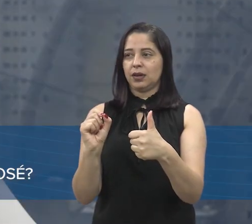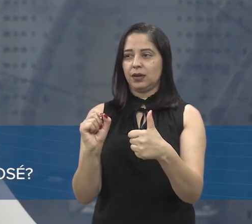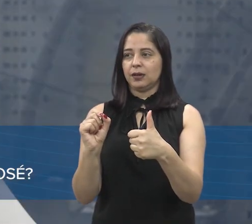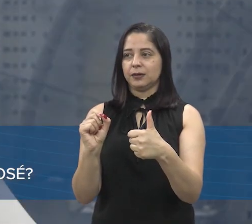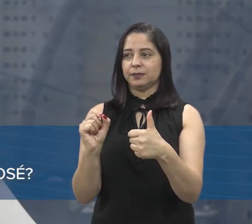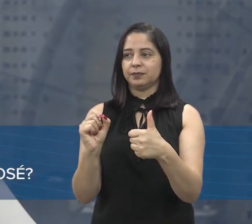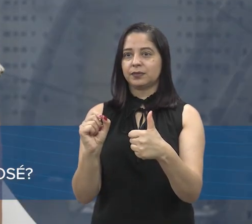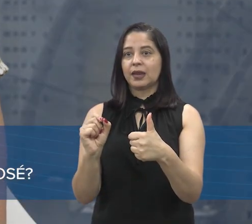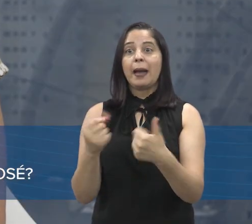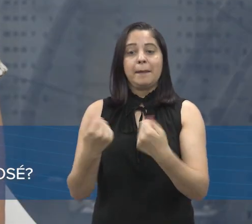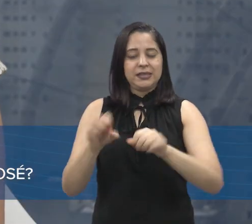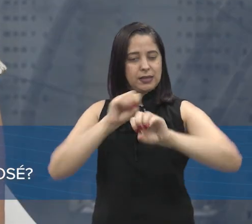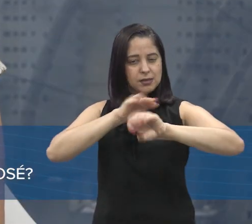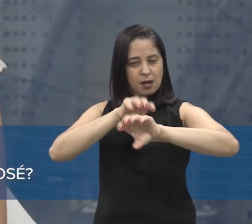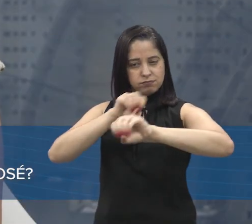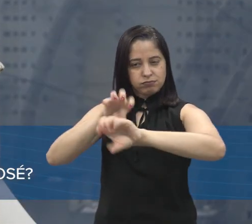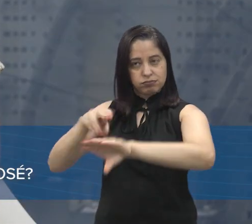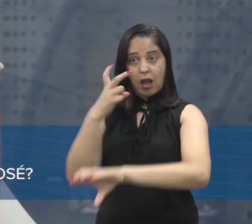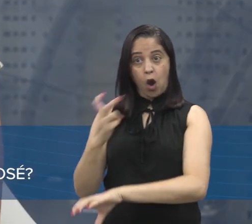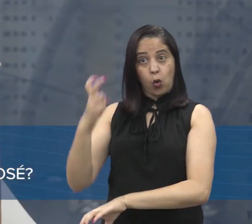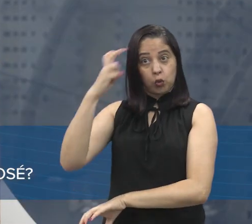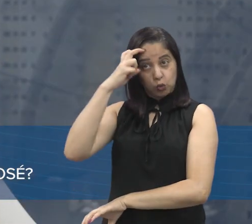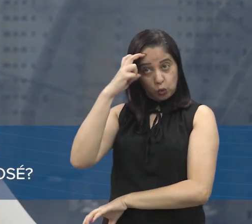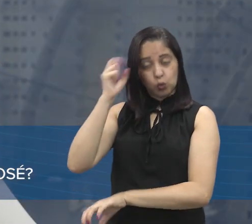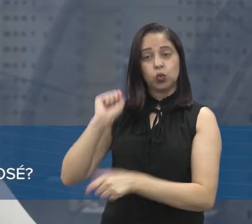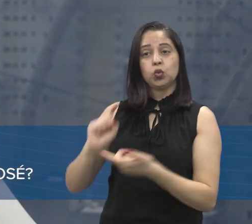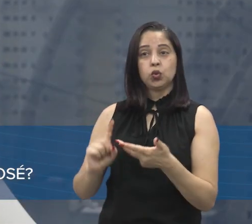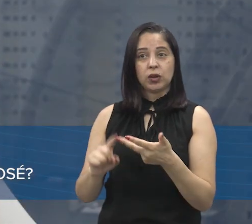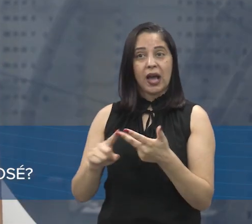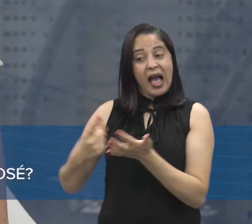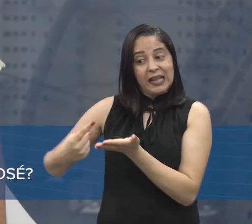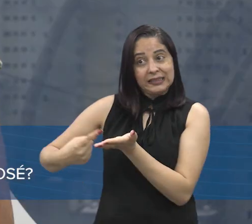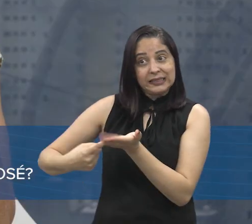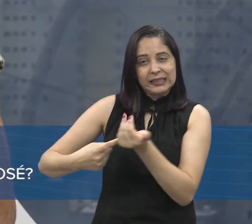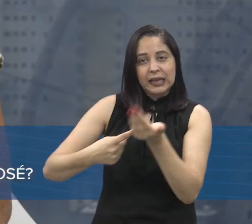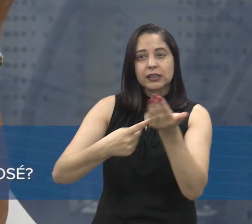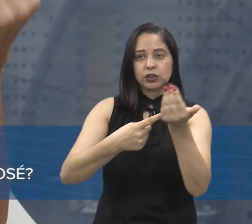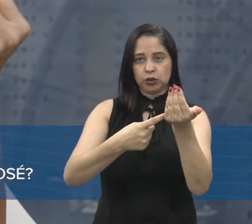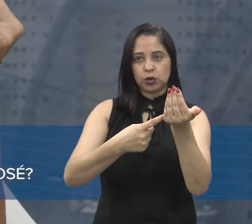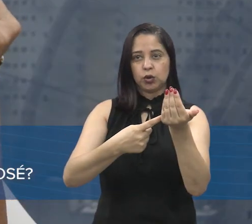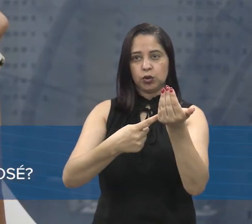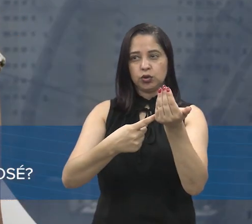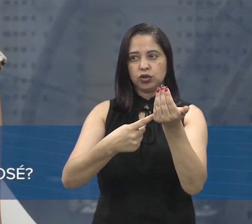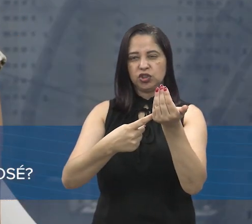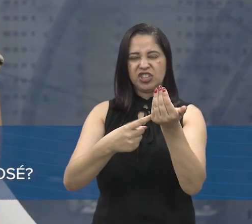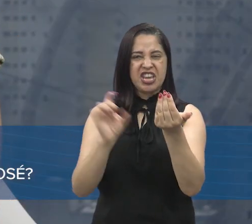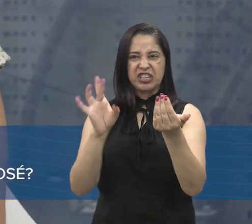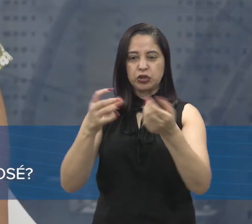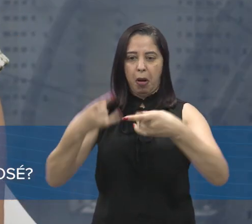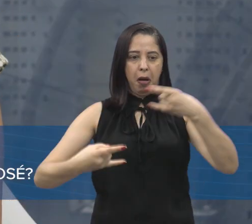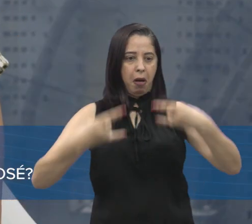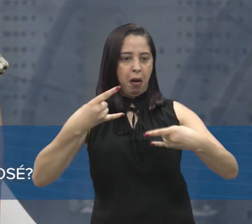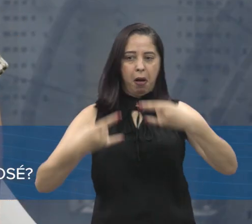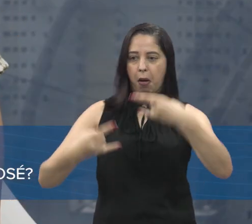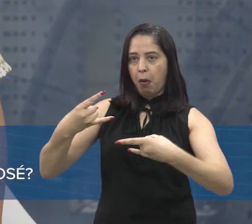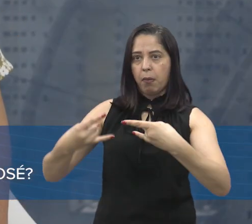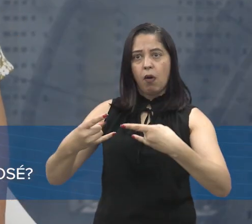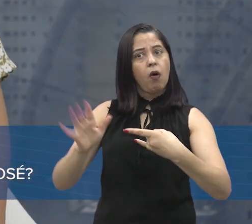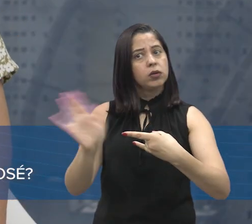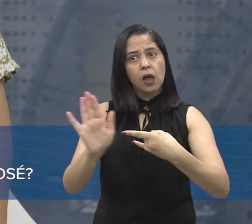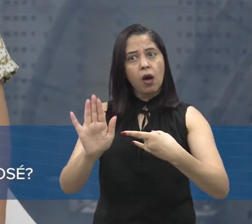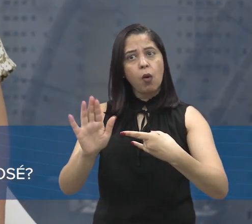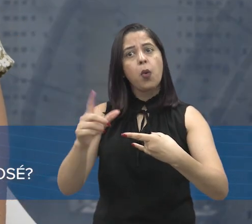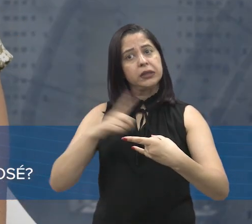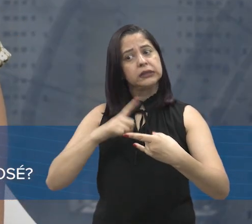Mas como isso pode acontecer? Pode conectar, primeiro, elevando o nível de educação,